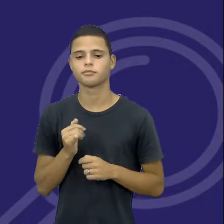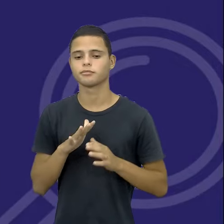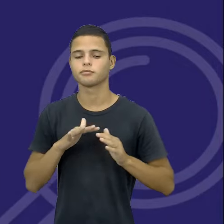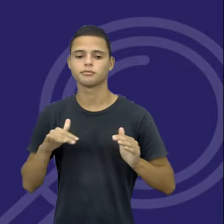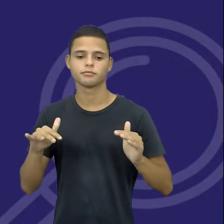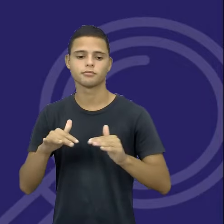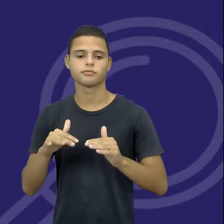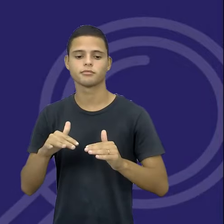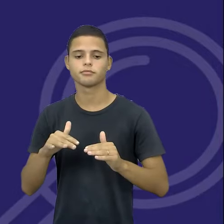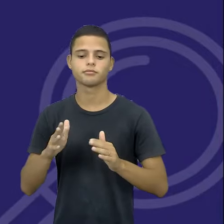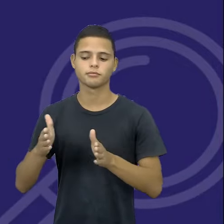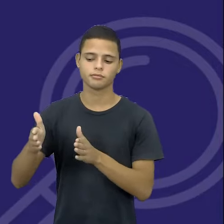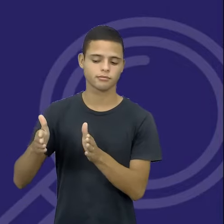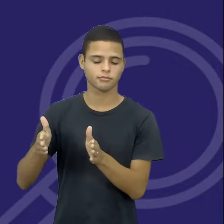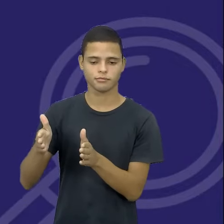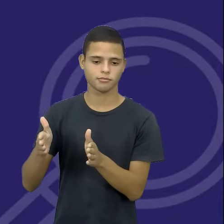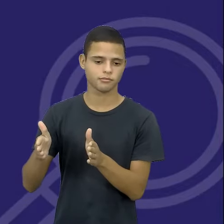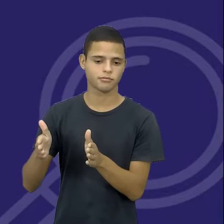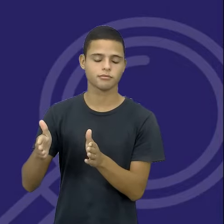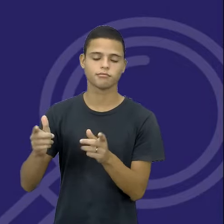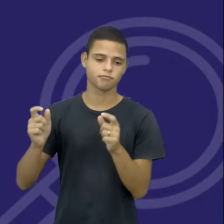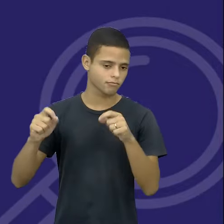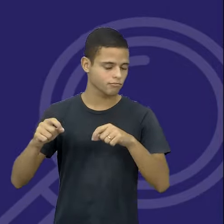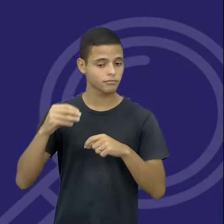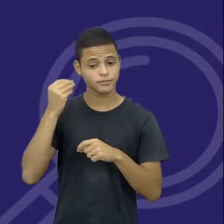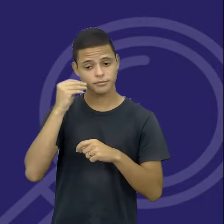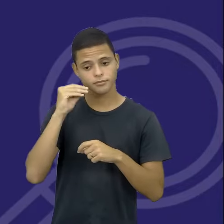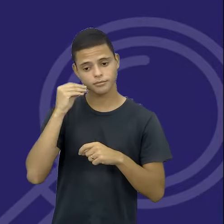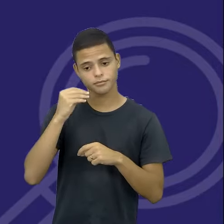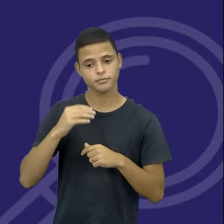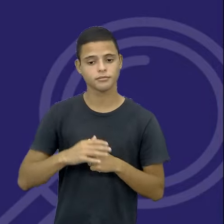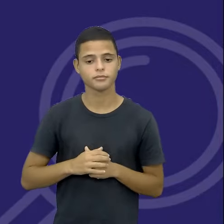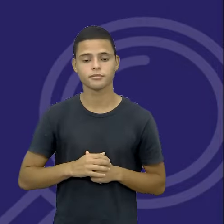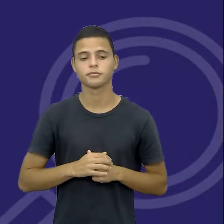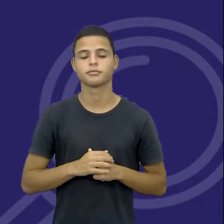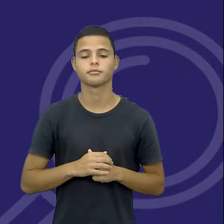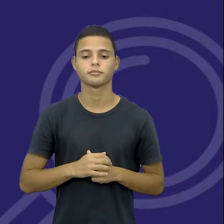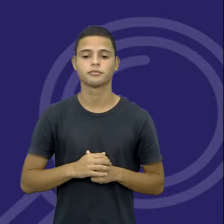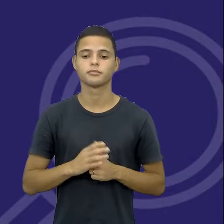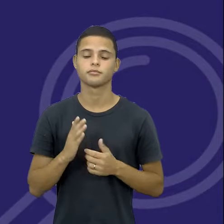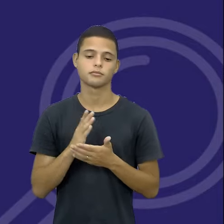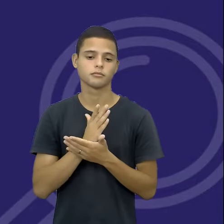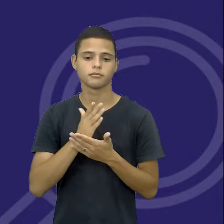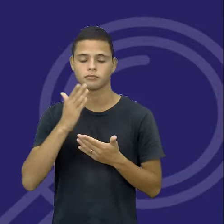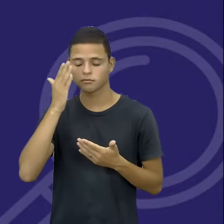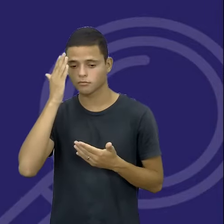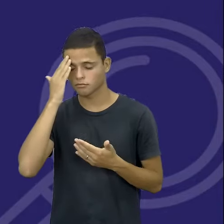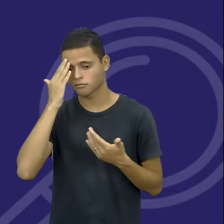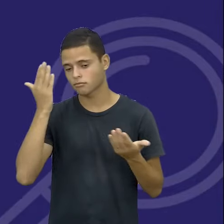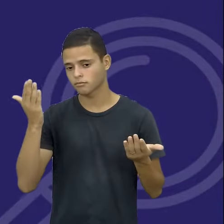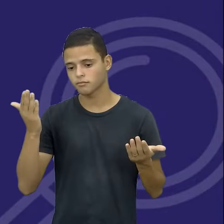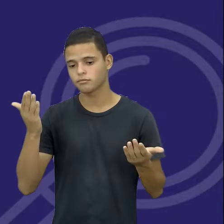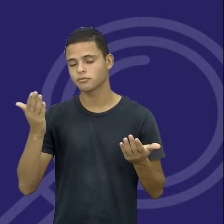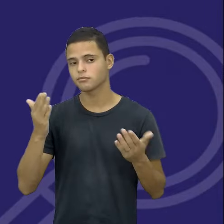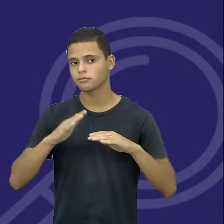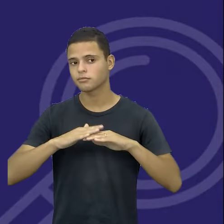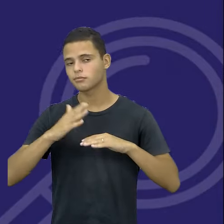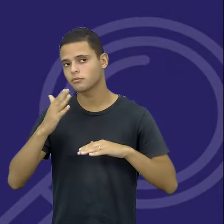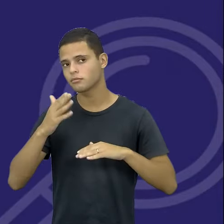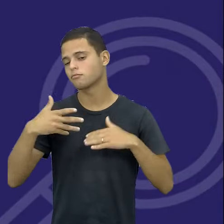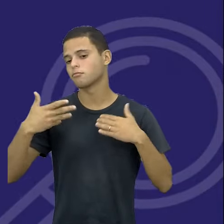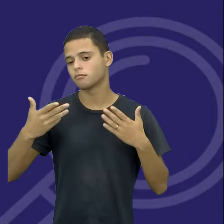sala de aula eles são oportunos à aprendizagem. Aqueles que sabem, não é que sabem mais, né? Que